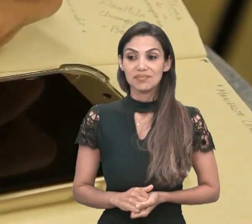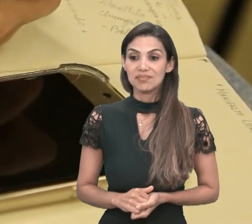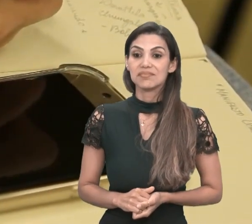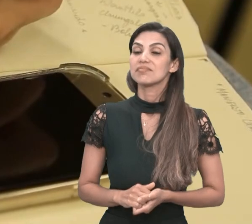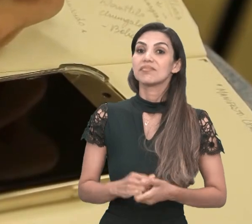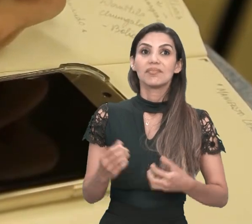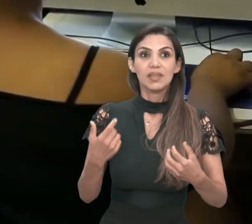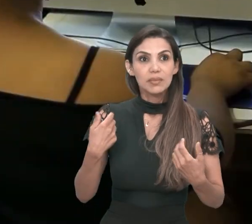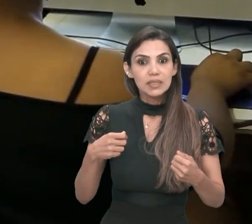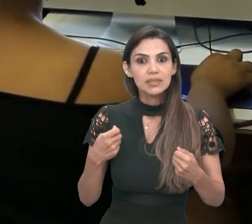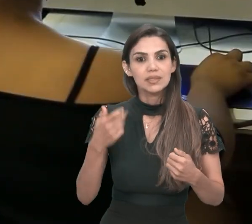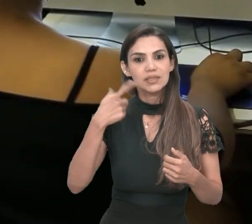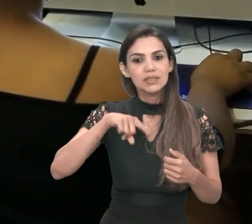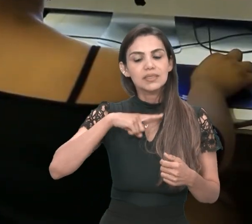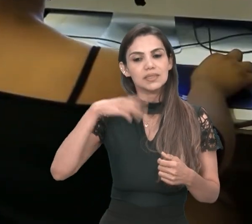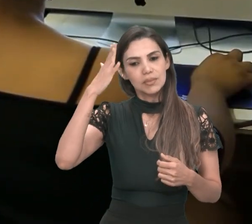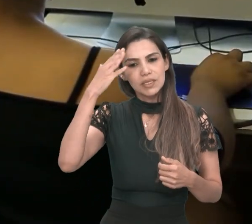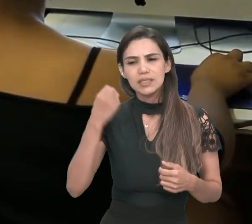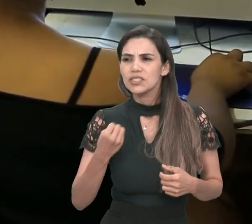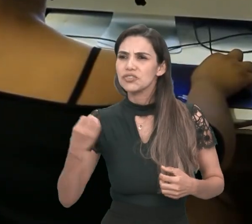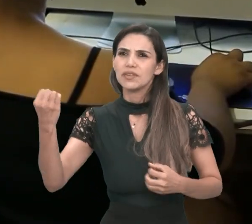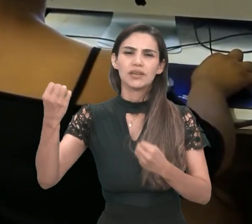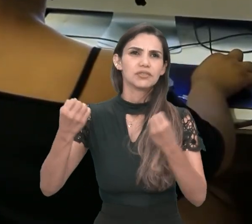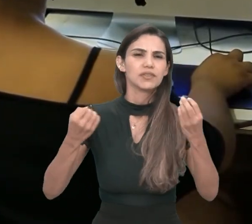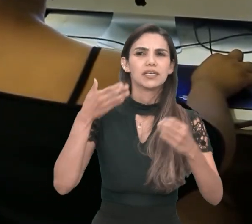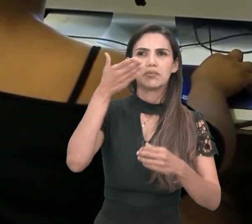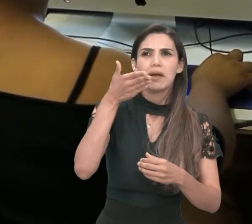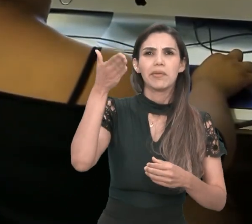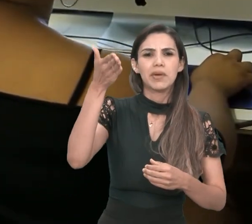nos formam, as viagens é que permitem